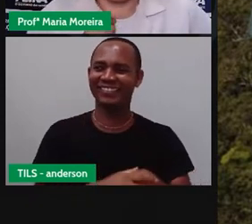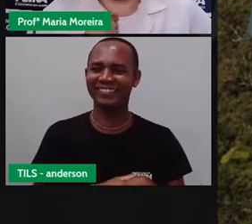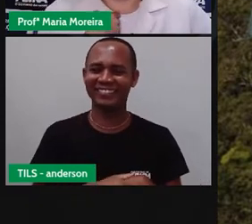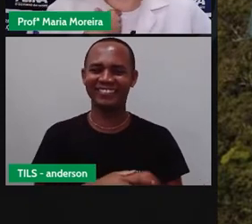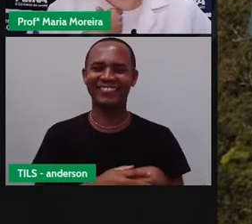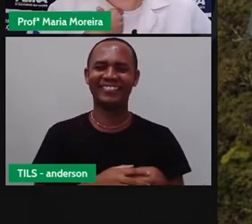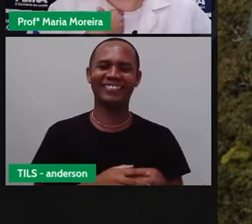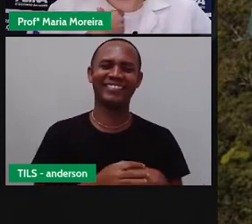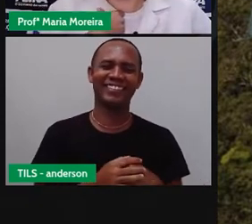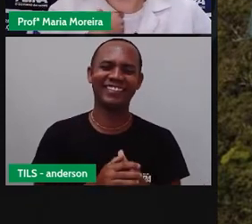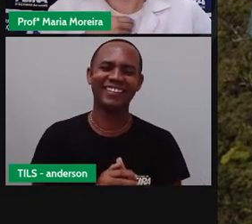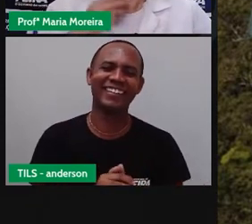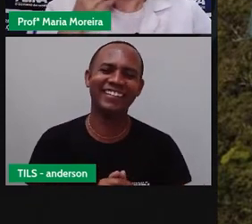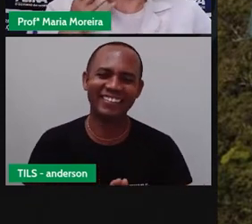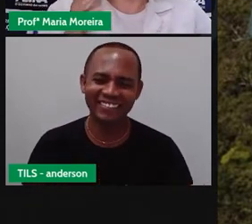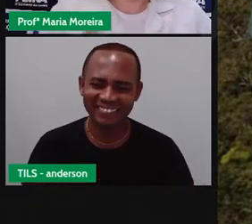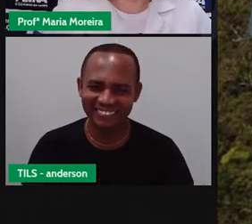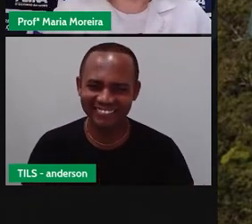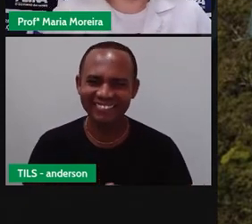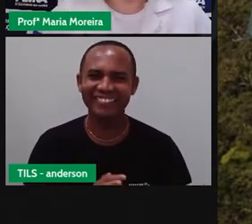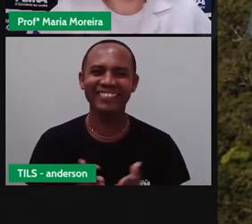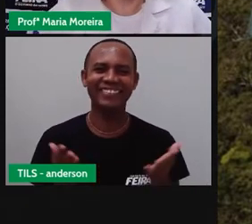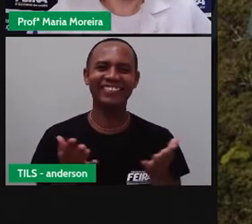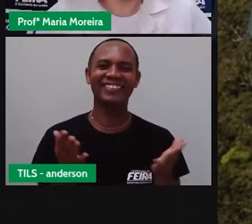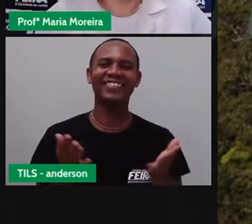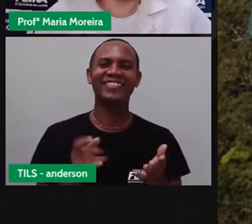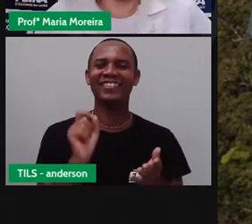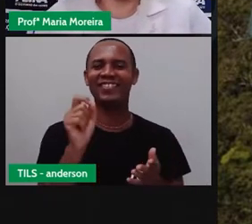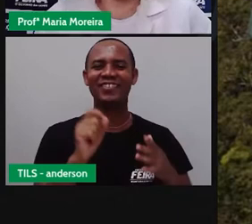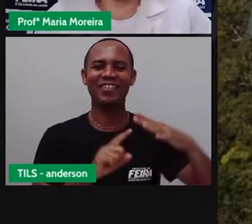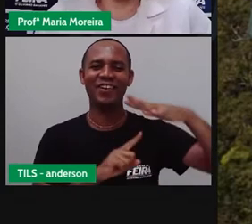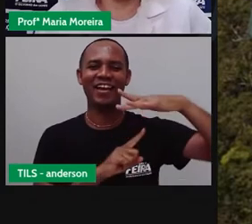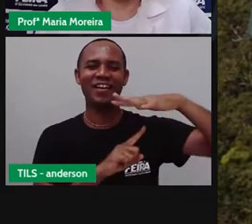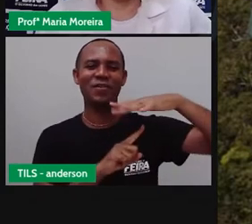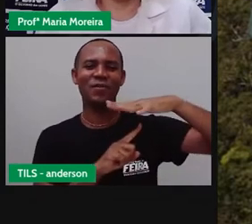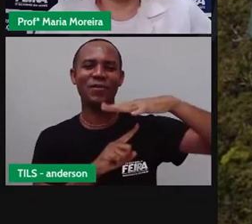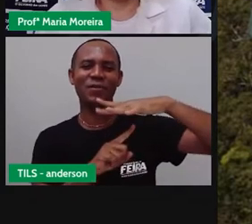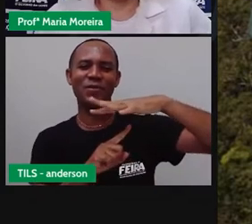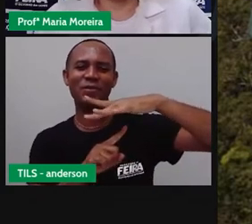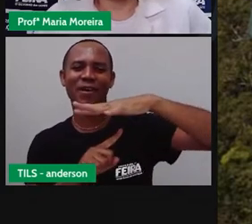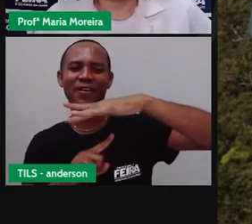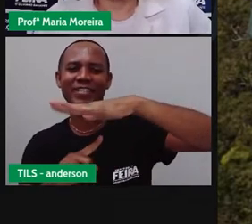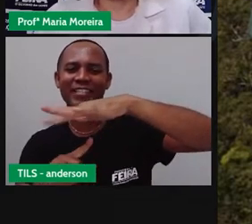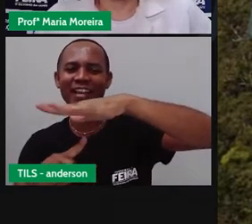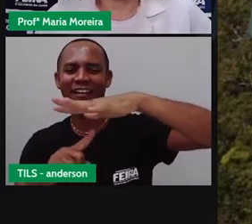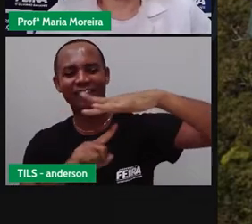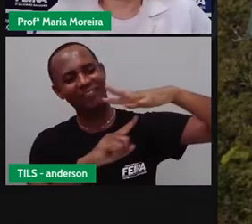ao mostrado demais bom gente isso é um não que Anderson